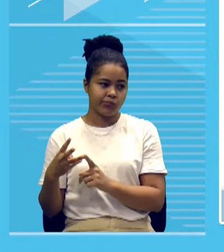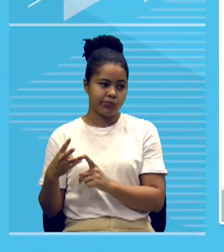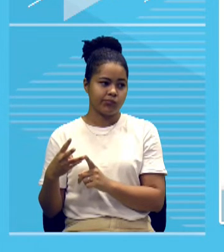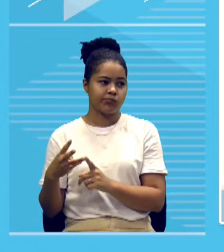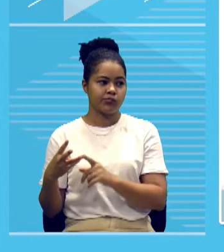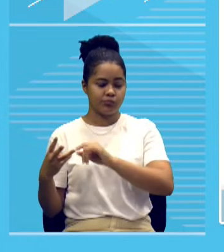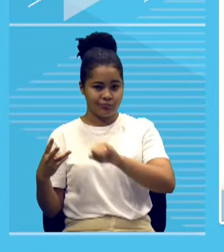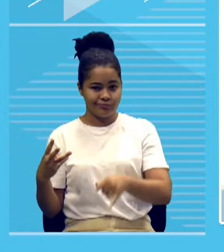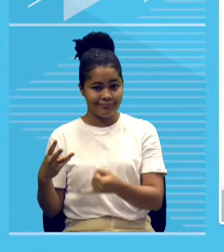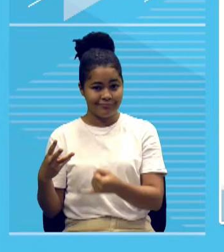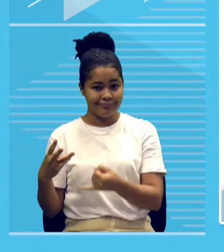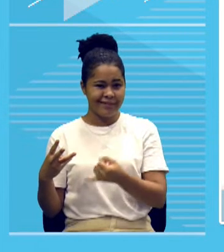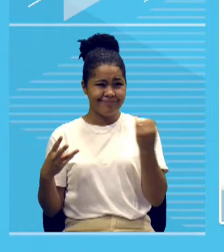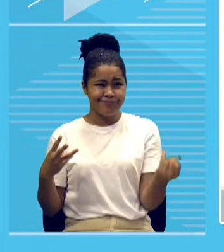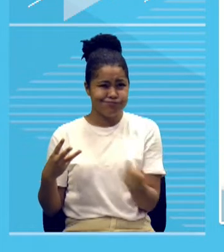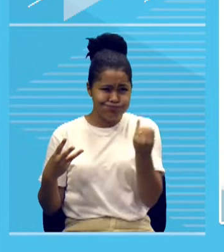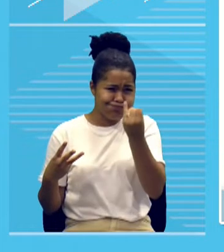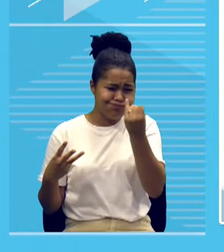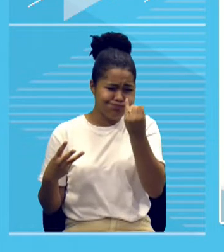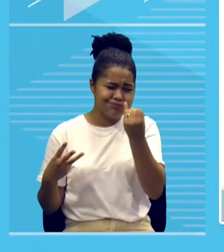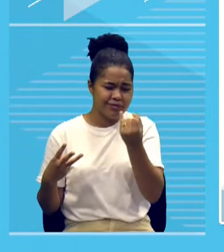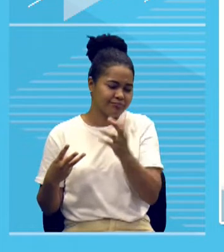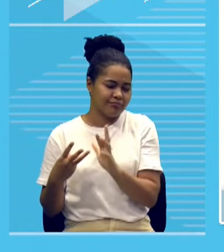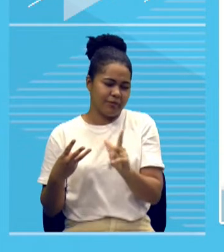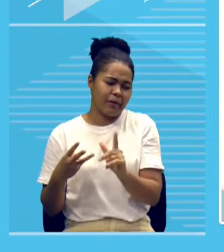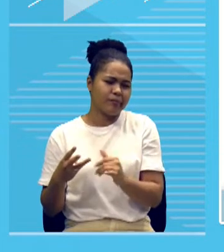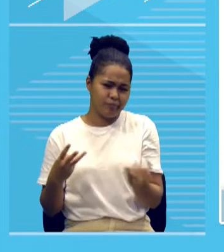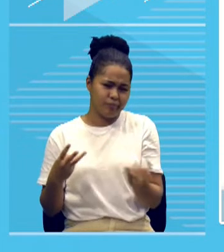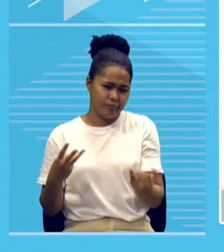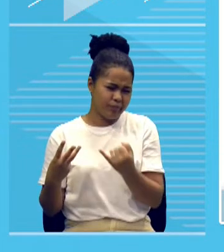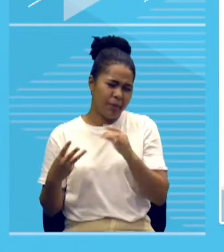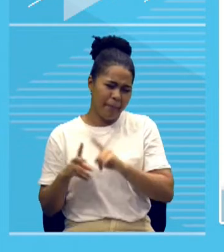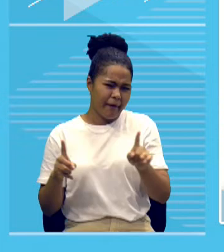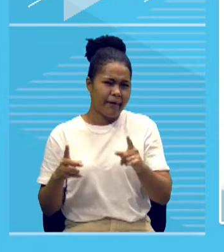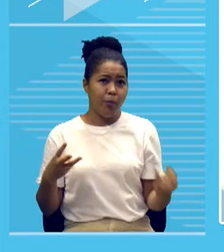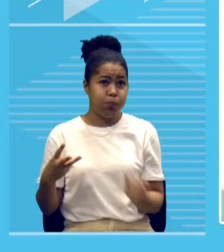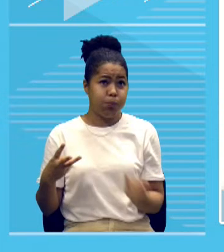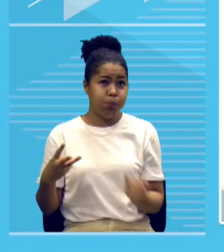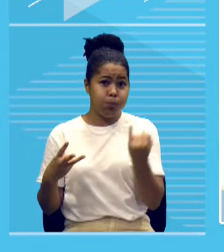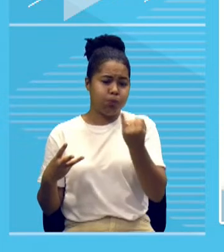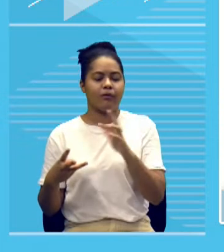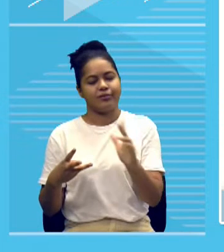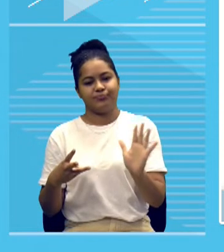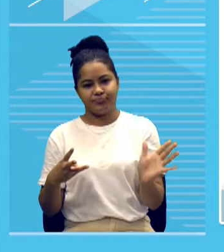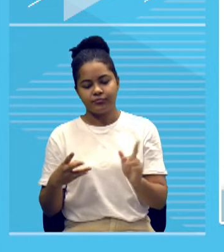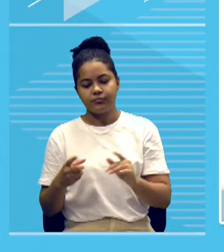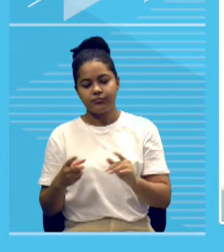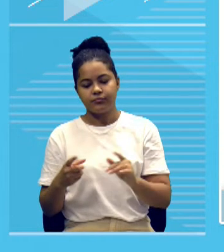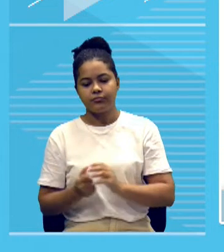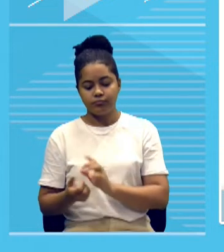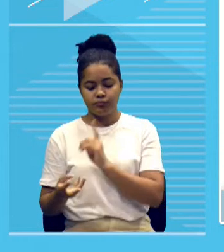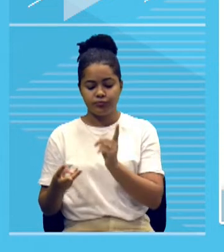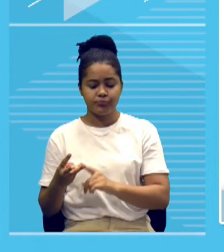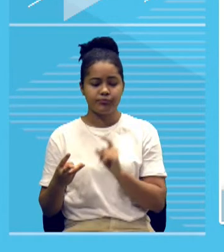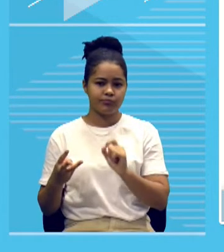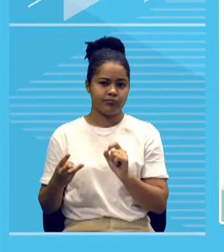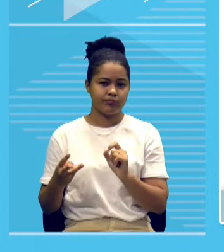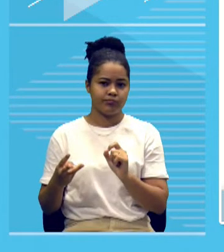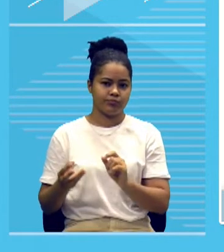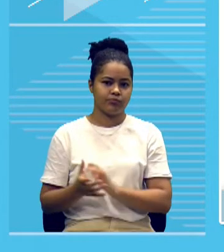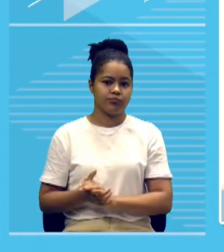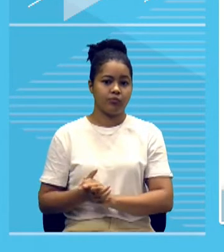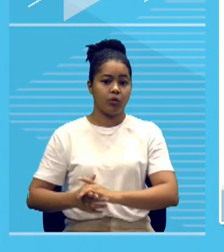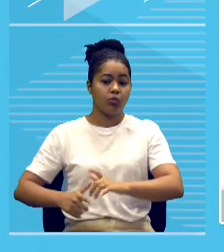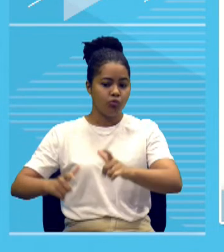é que a terceira vantagem é tão importa qual seria essa vantagem é você associar o